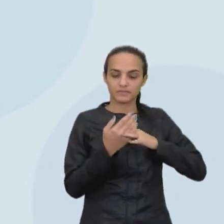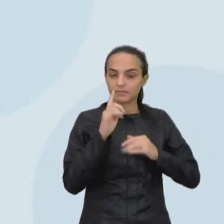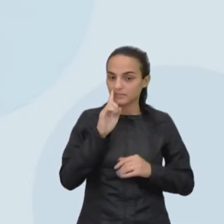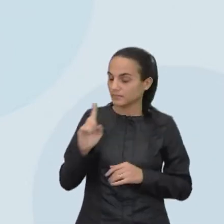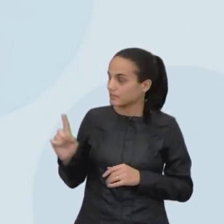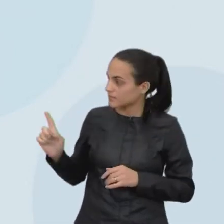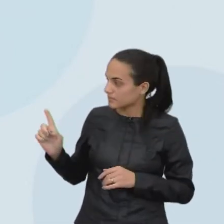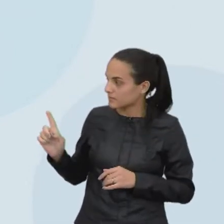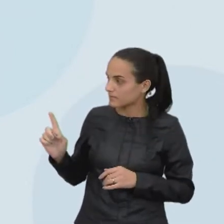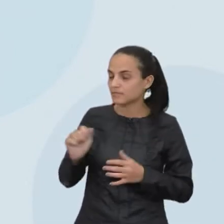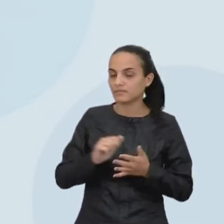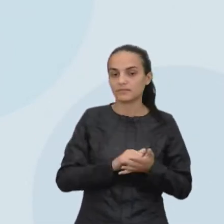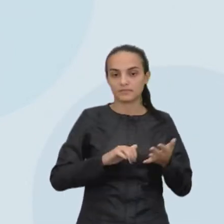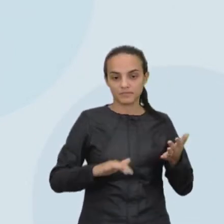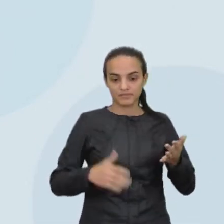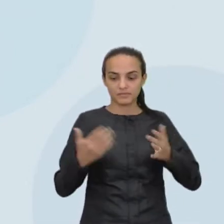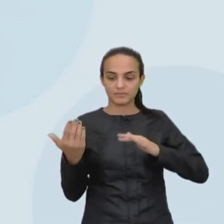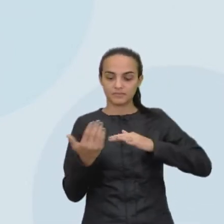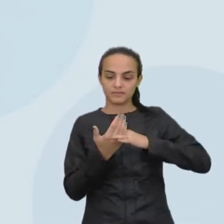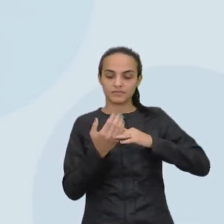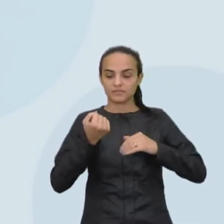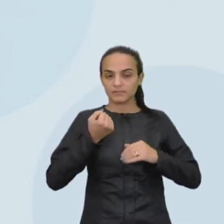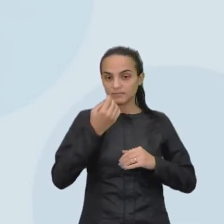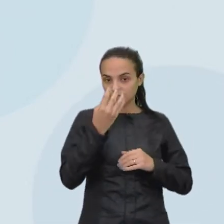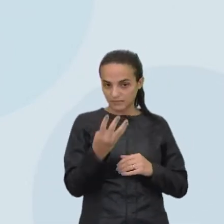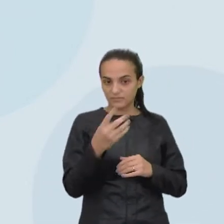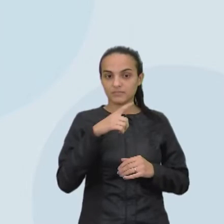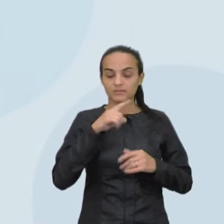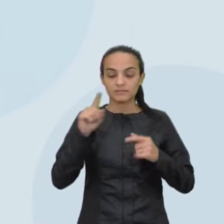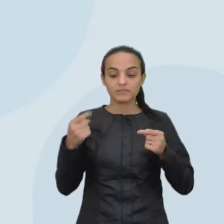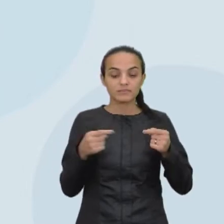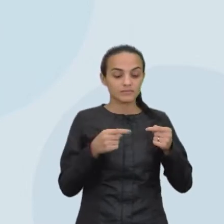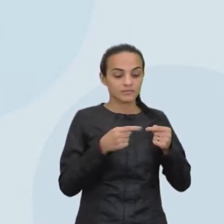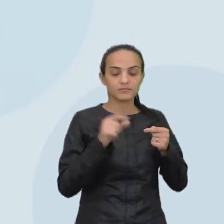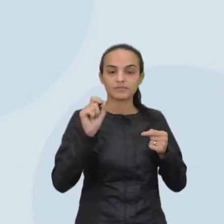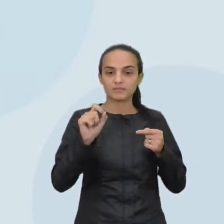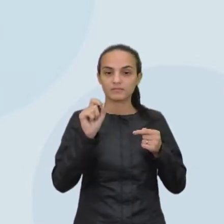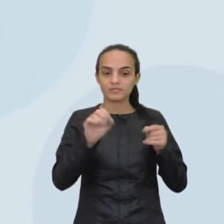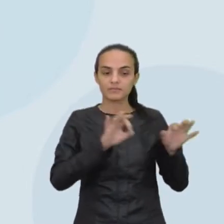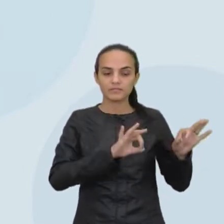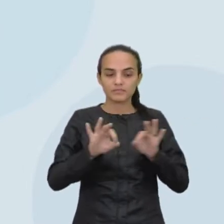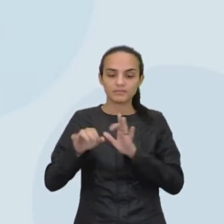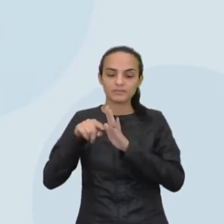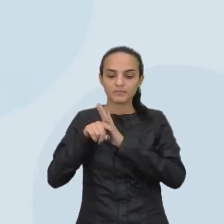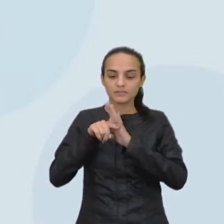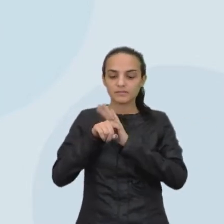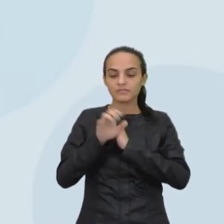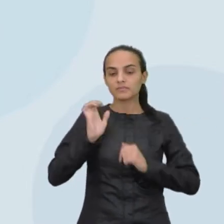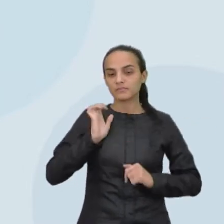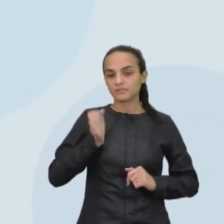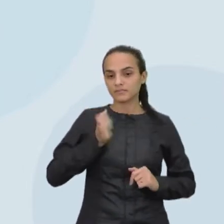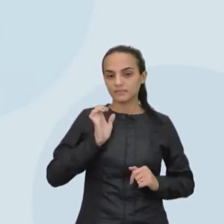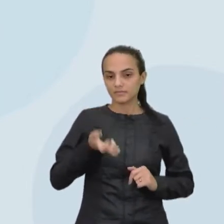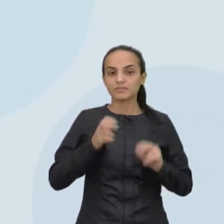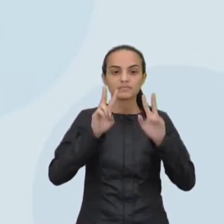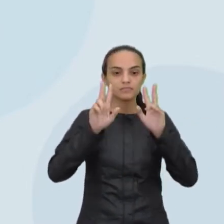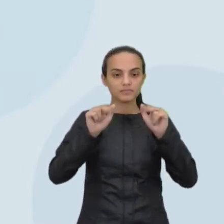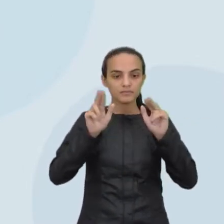da nossa atividade integrada de número 4, que tem por objetivo aí planejar uma pesquisa estatística a partir de